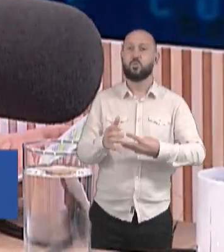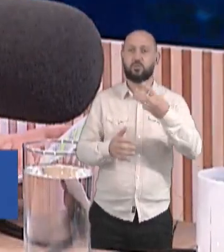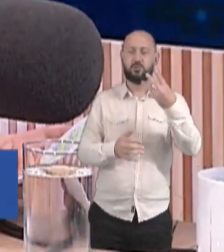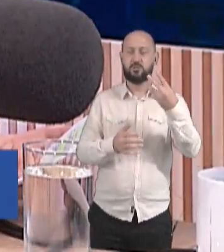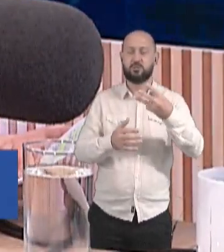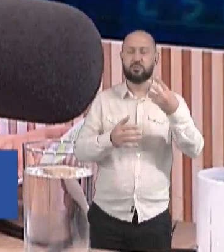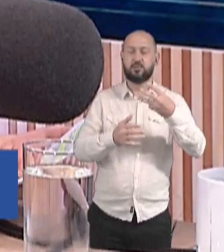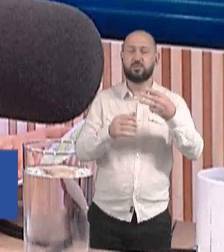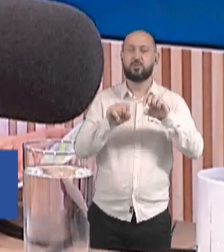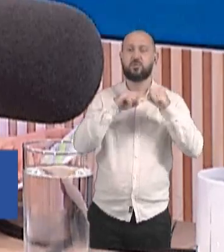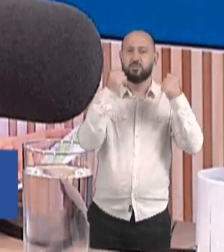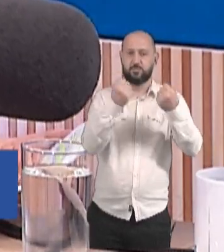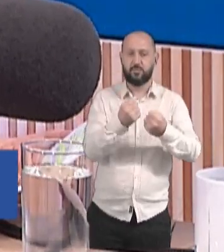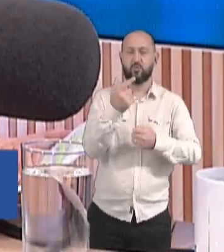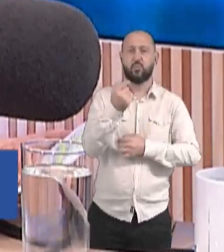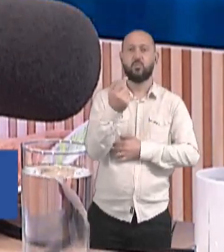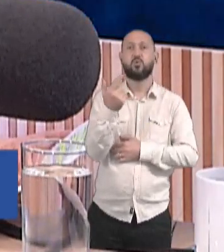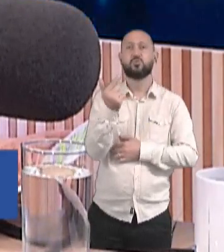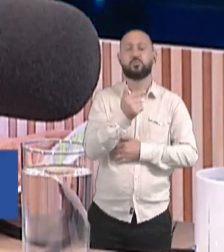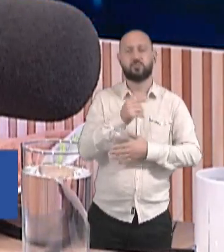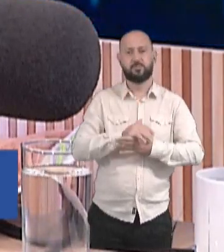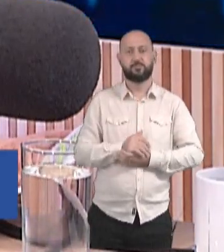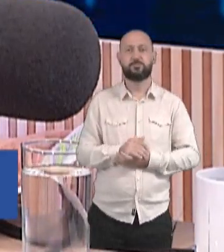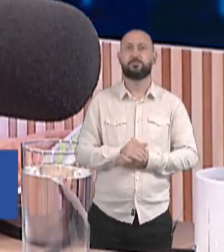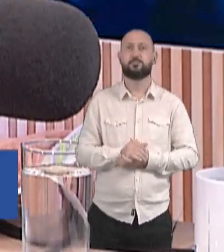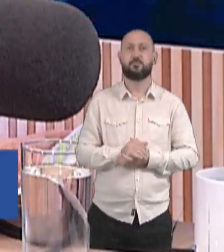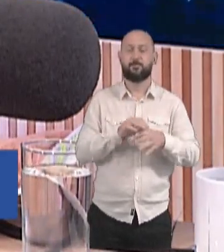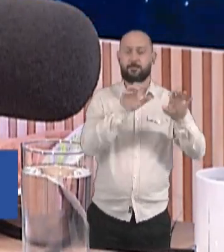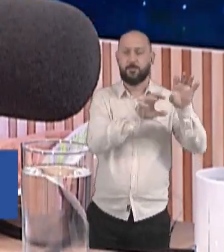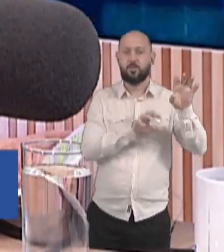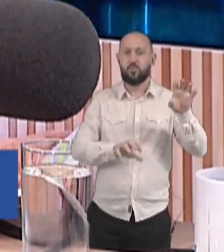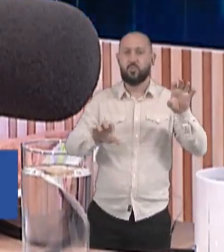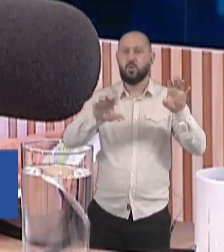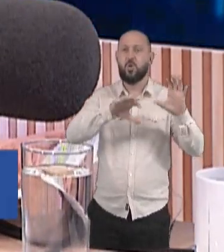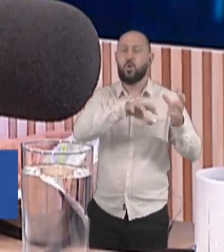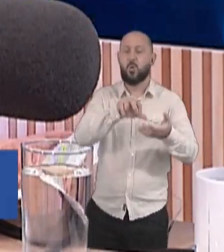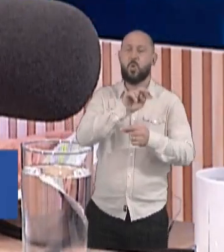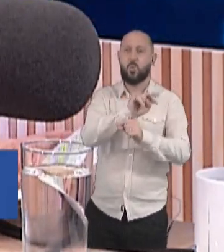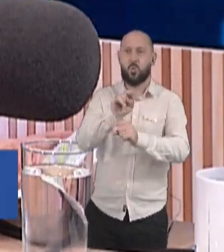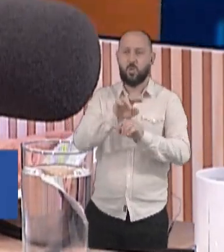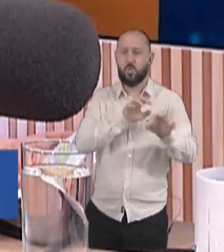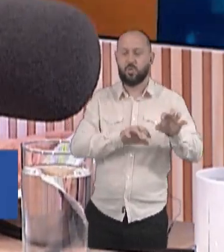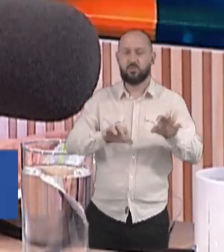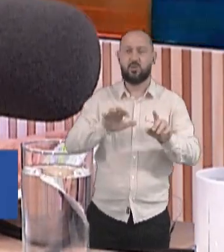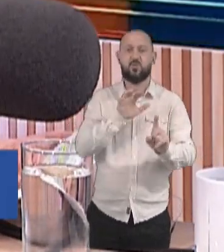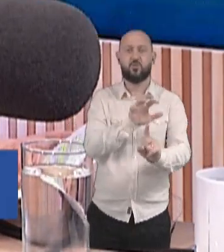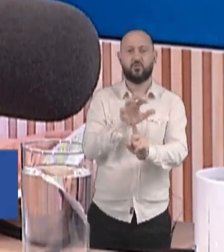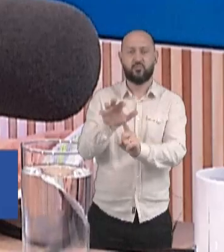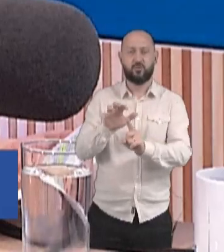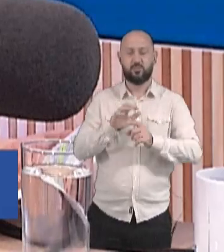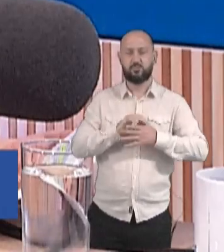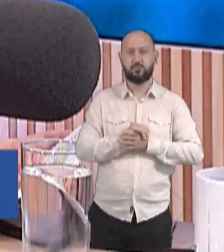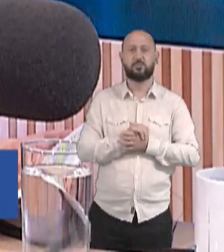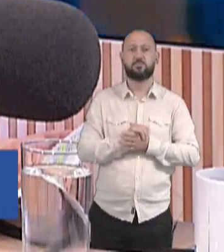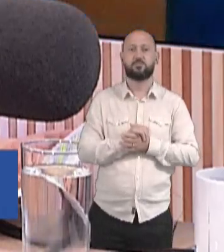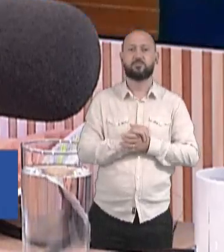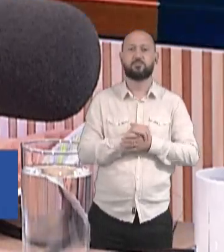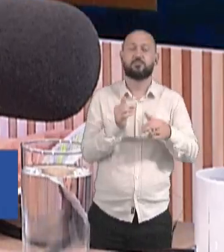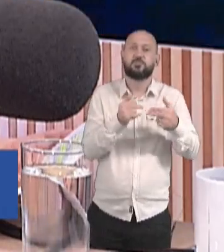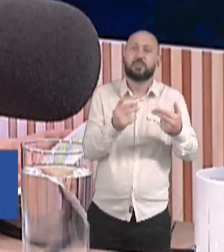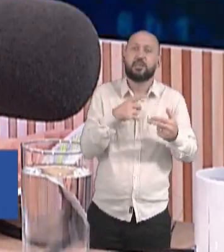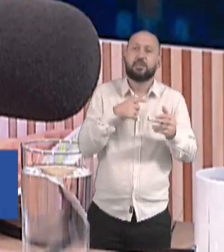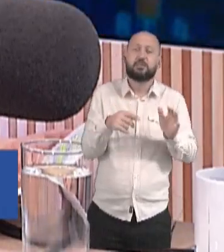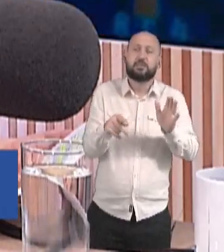em 2022, discutiu sobre o zoneamento ecológico econômico e seus impactos nos